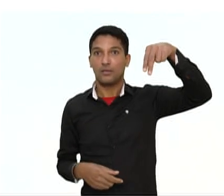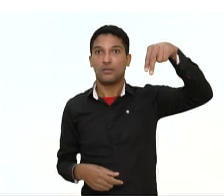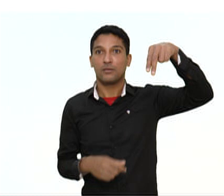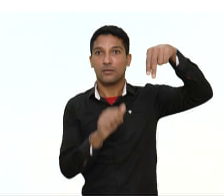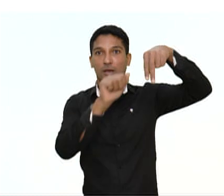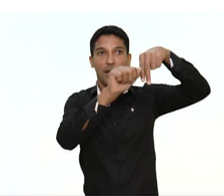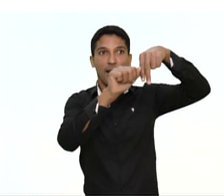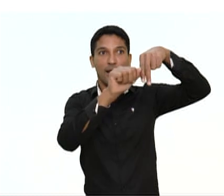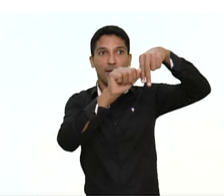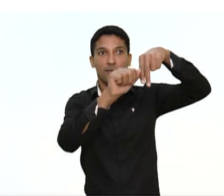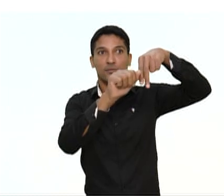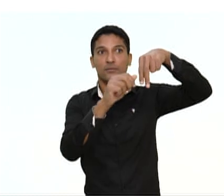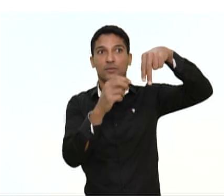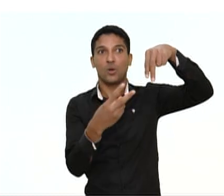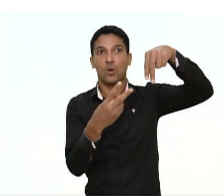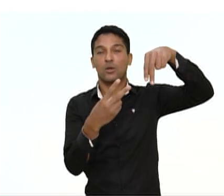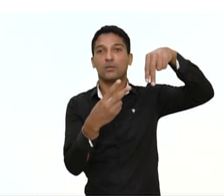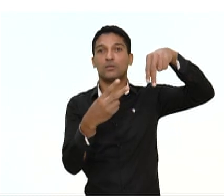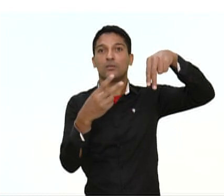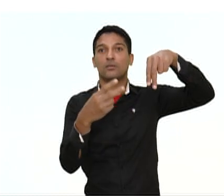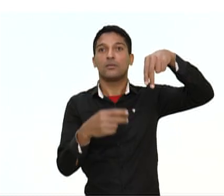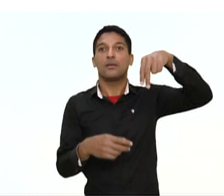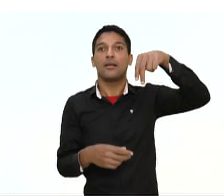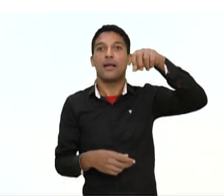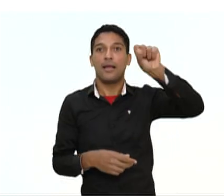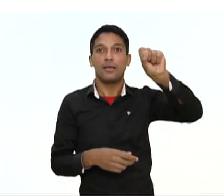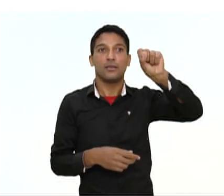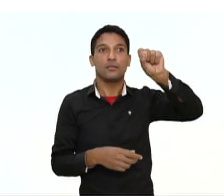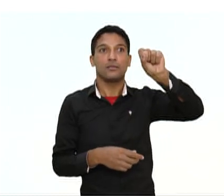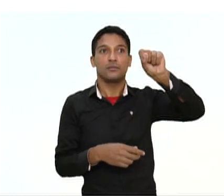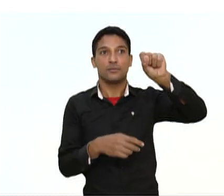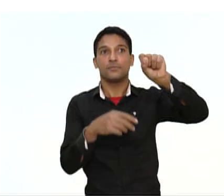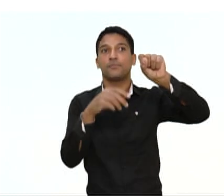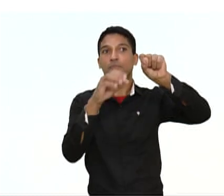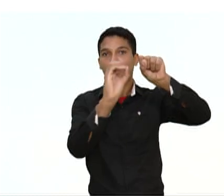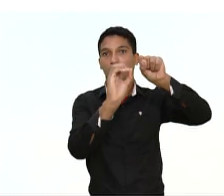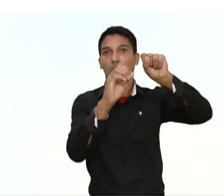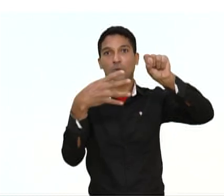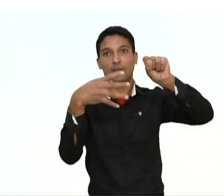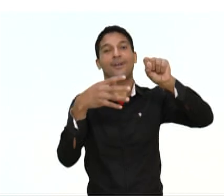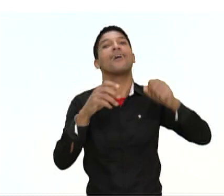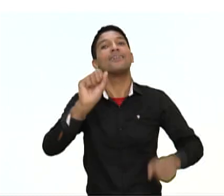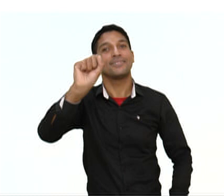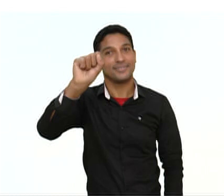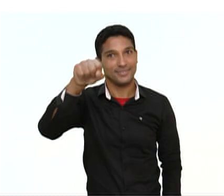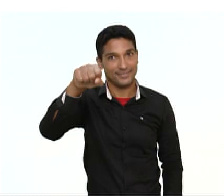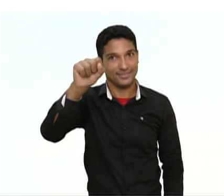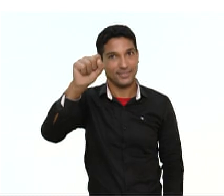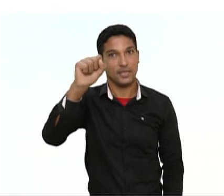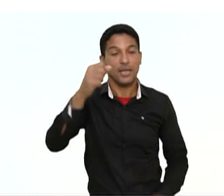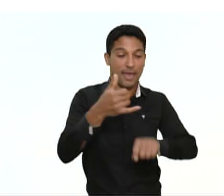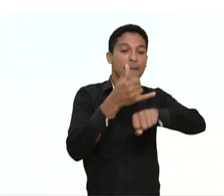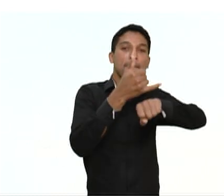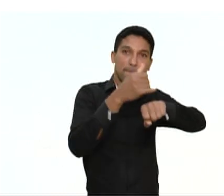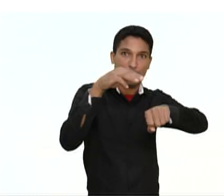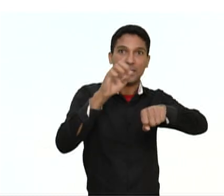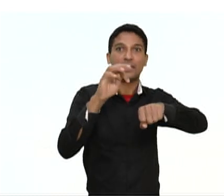Sim, metal, não metal. Composto iônico, tá, galera?